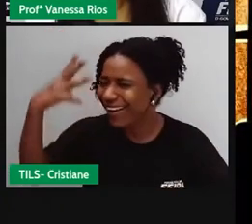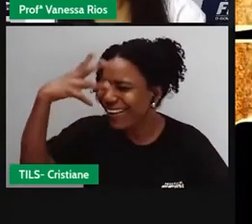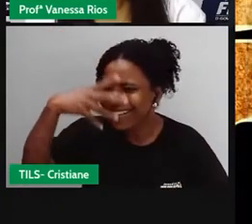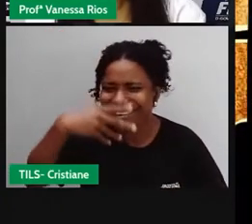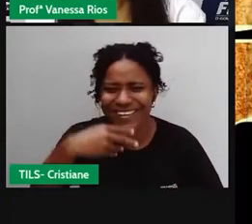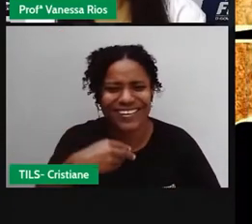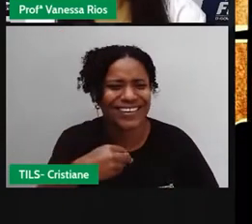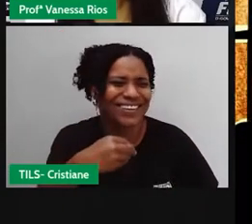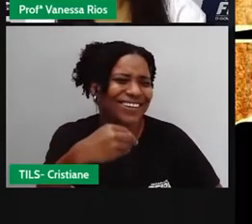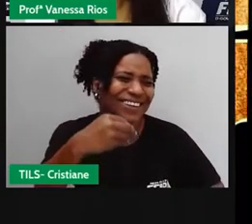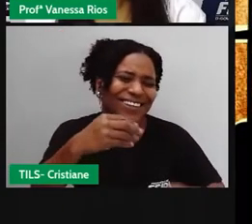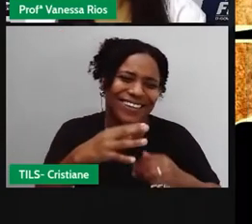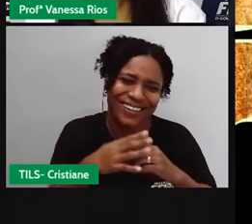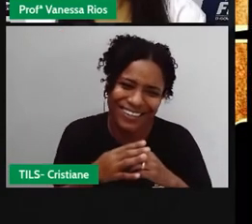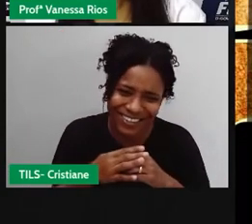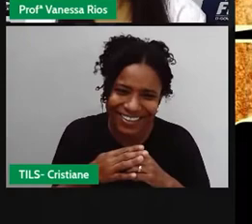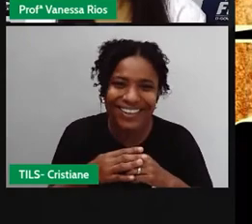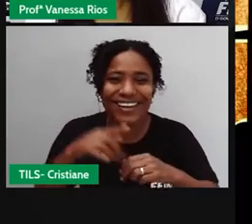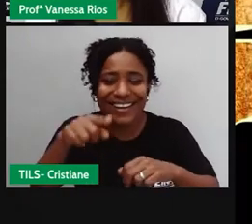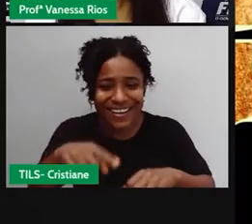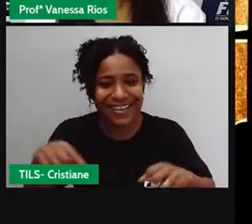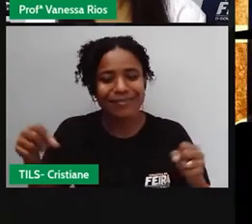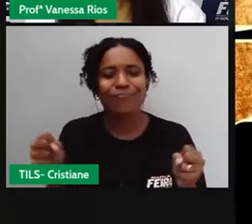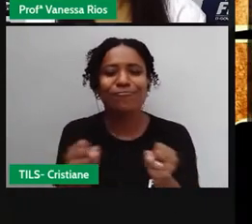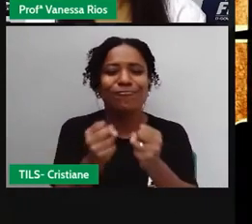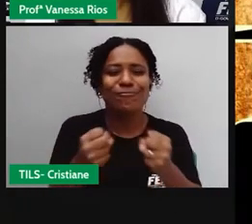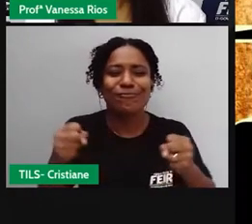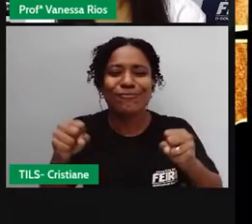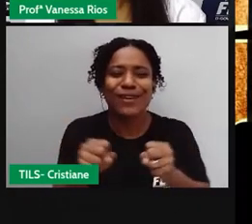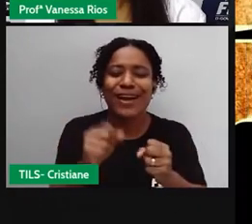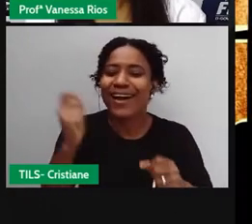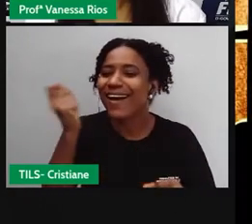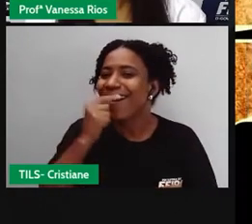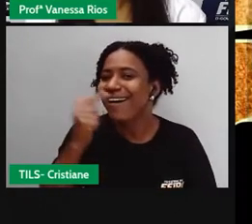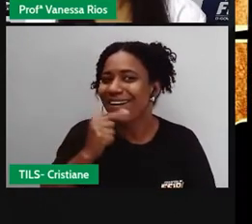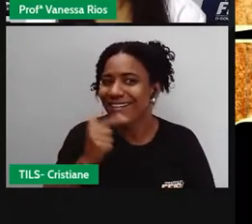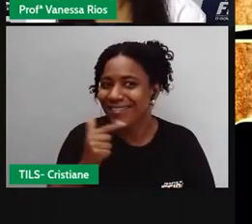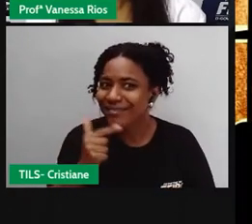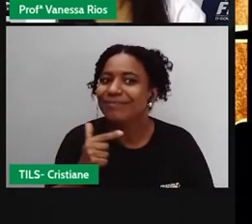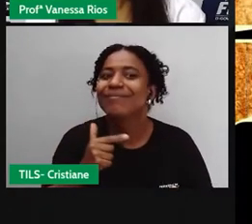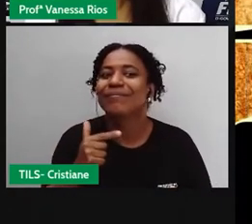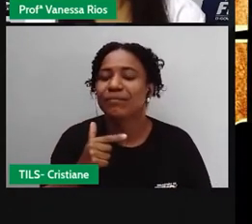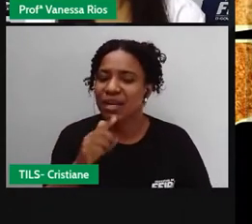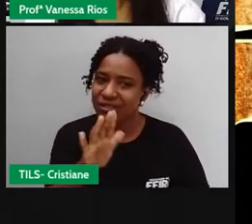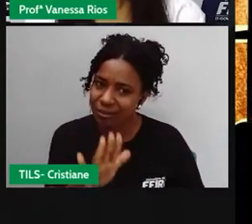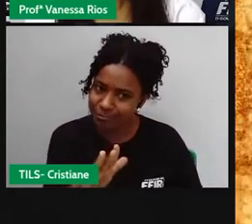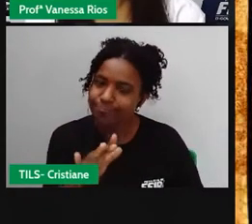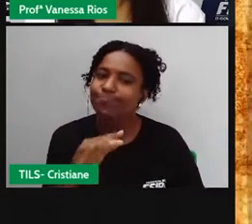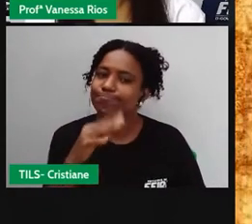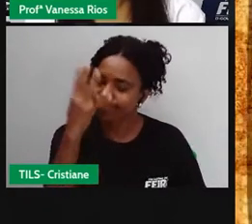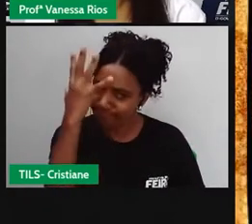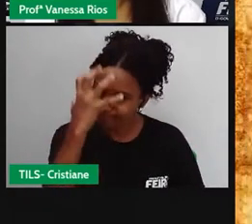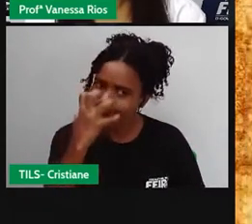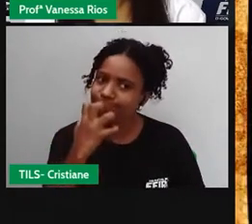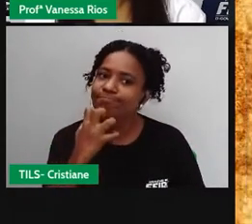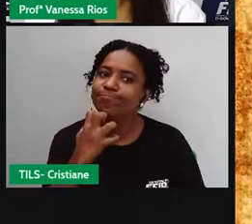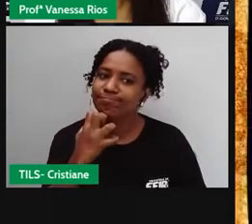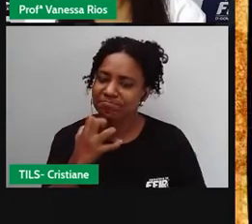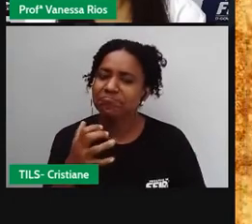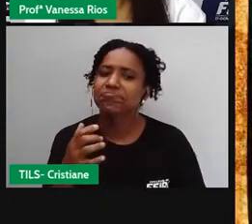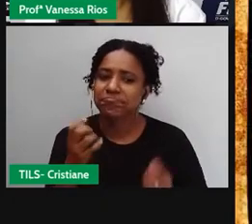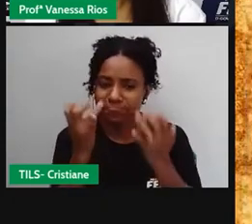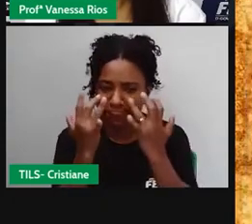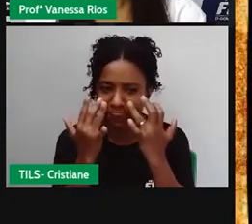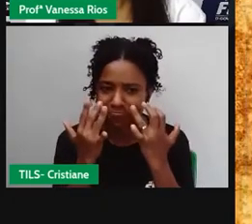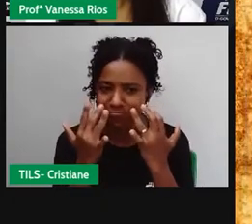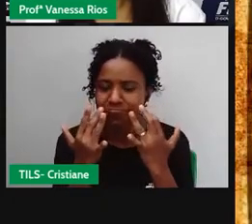outra. Tinha hora que era engraçado. Mas tinha hora também que era muito sério e às vezes dava até vontade de